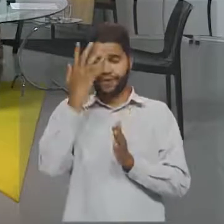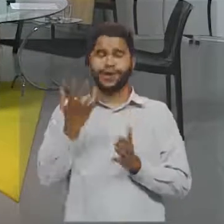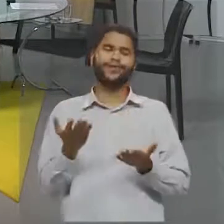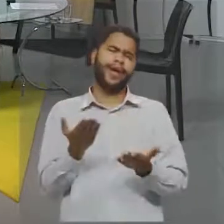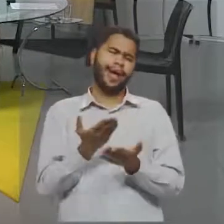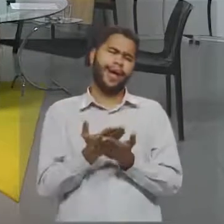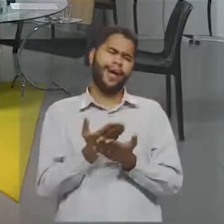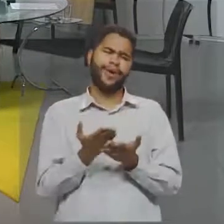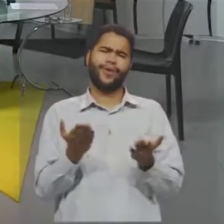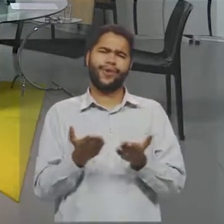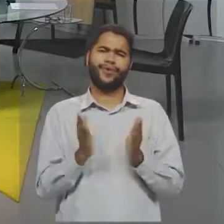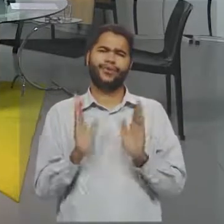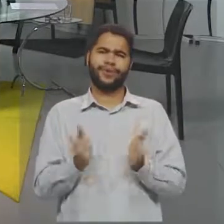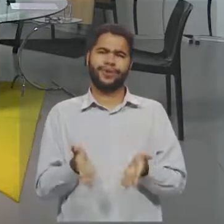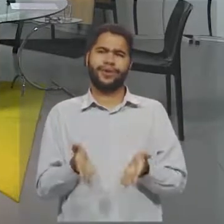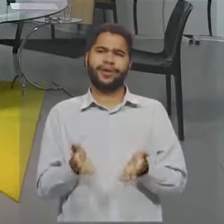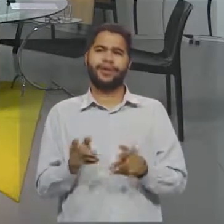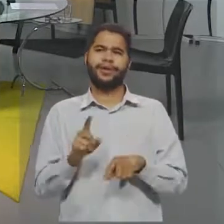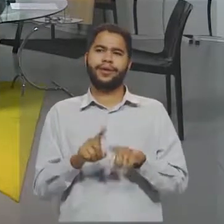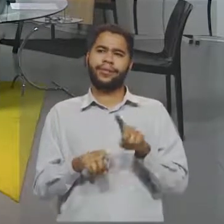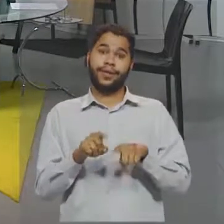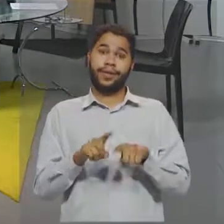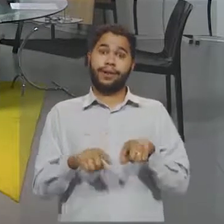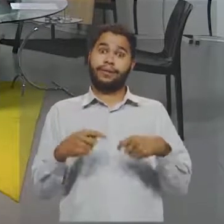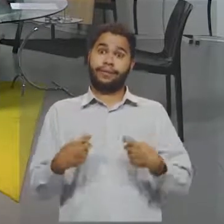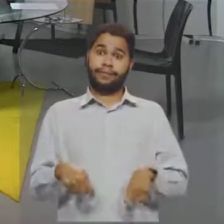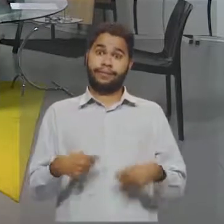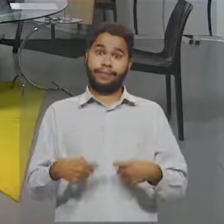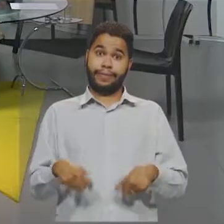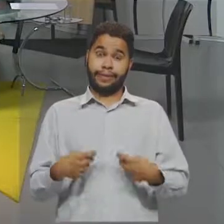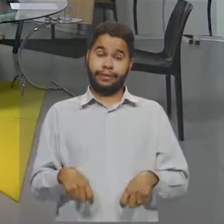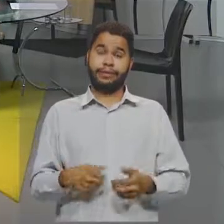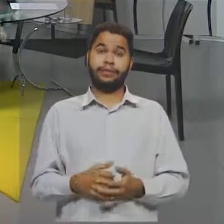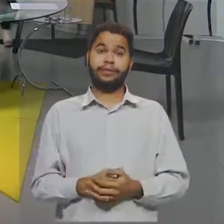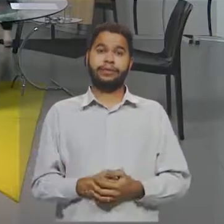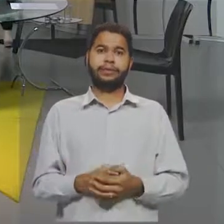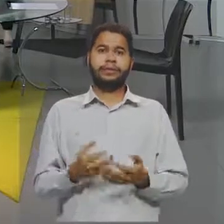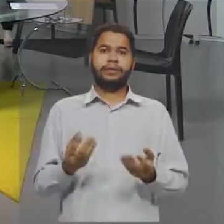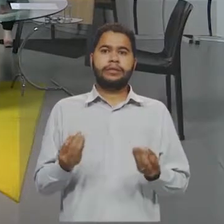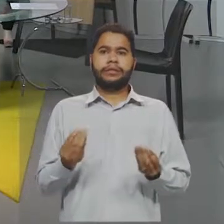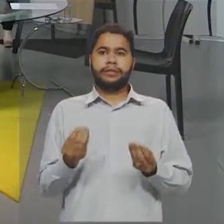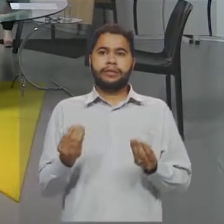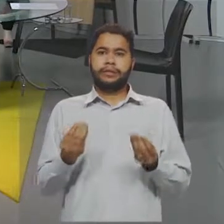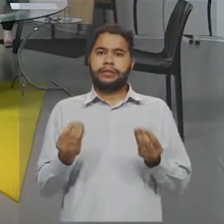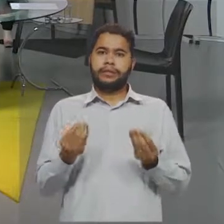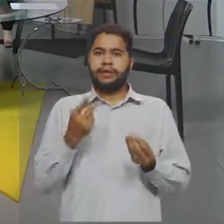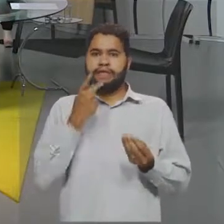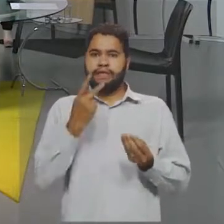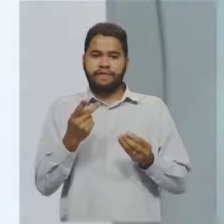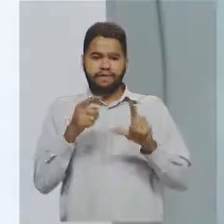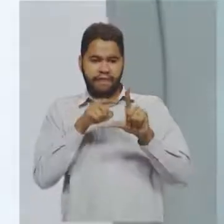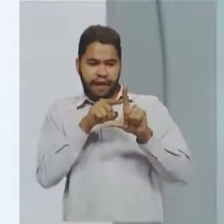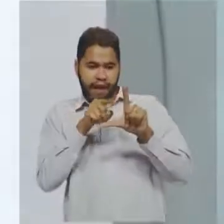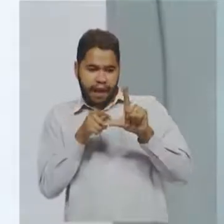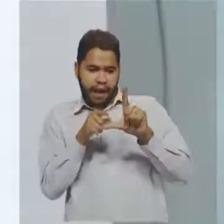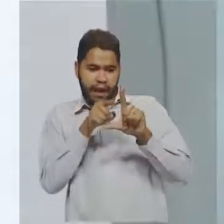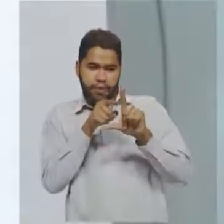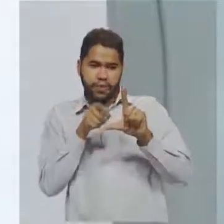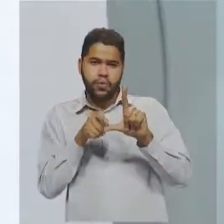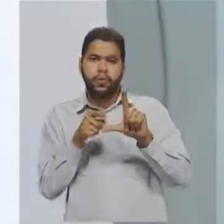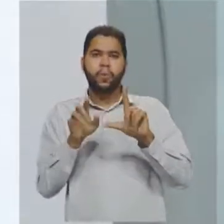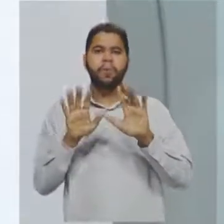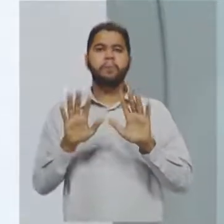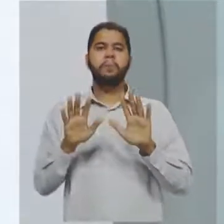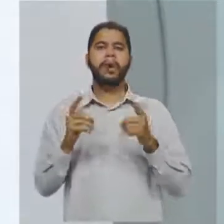né? Aí eu tinha um material aí, a gente precisa, né? Não tem como, né, de falar de ângulos, medidas de ângulos, se